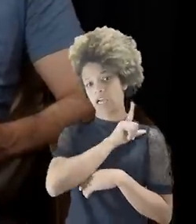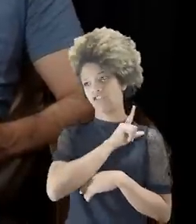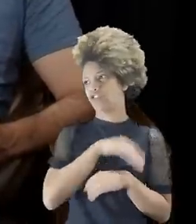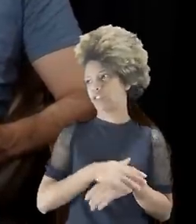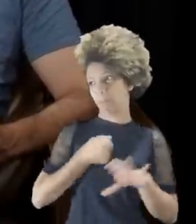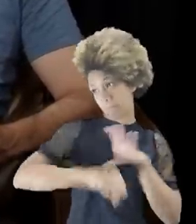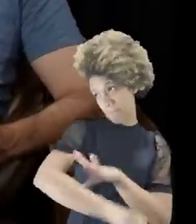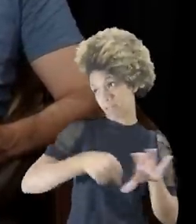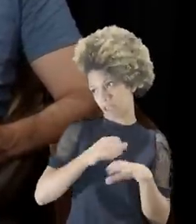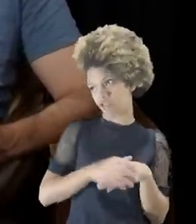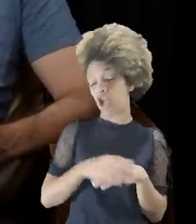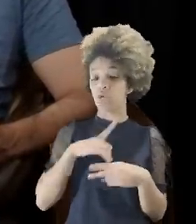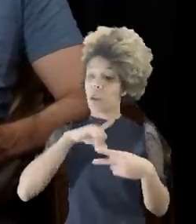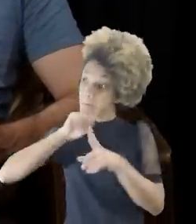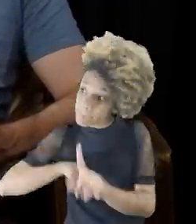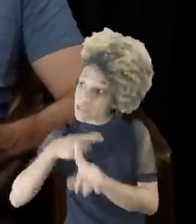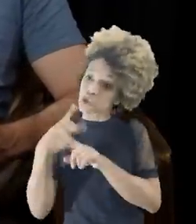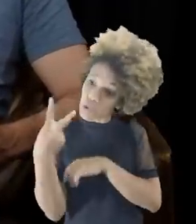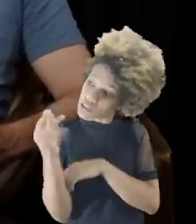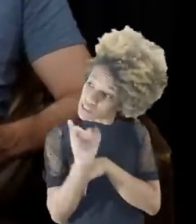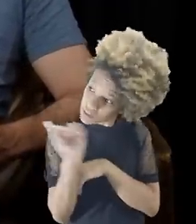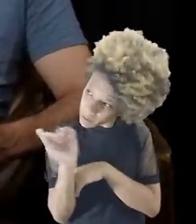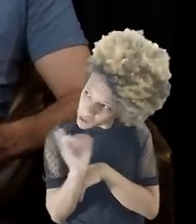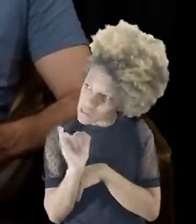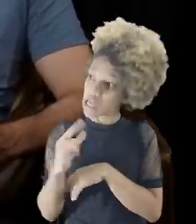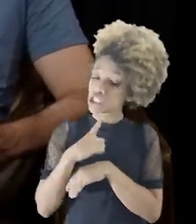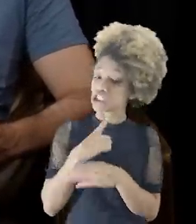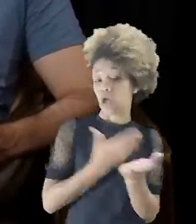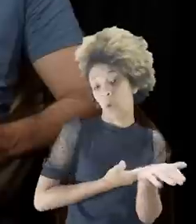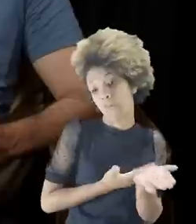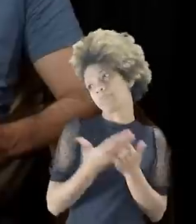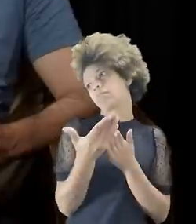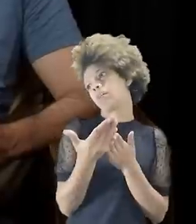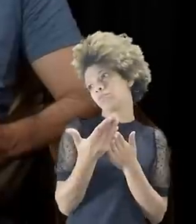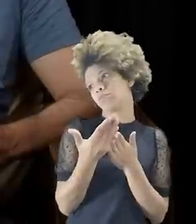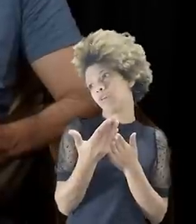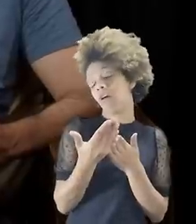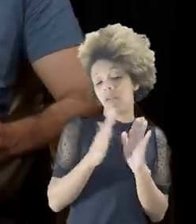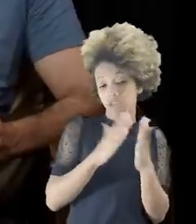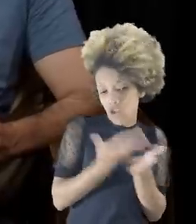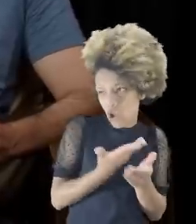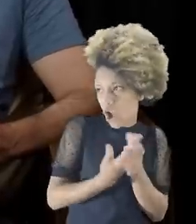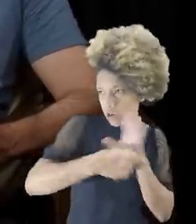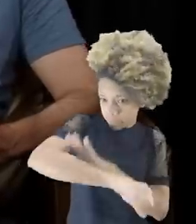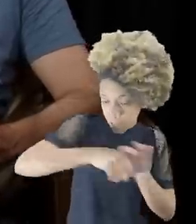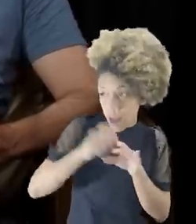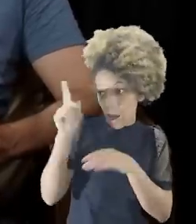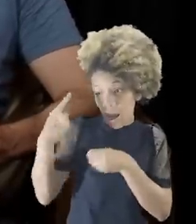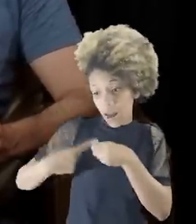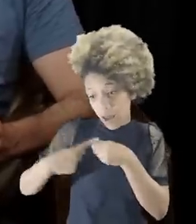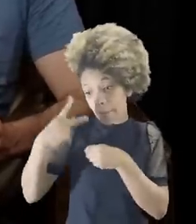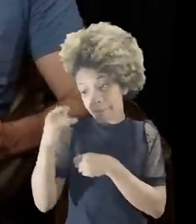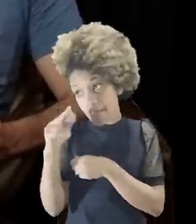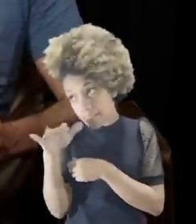pouquinho e eu tenho mais dois irmãos mais velhos que tinham começado na escola de basquete no clube lá em Piracicaba